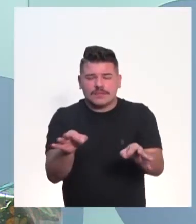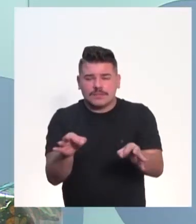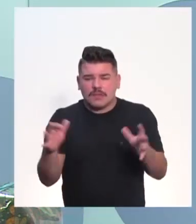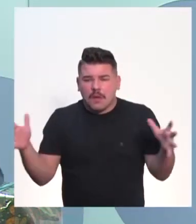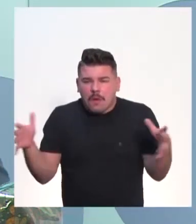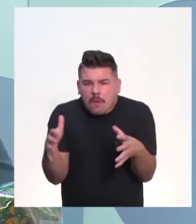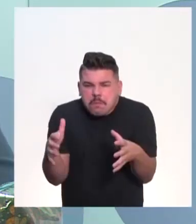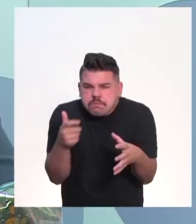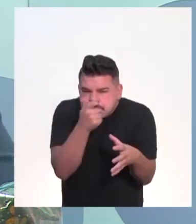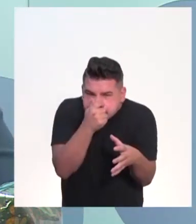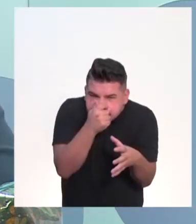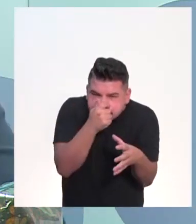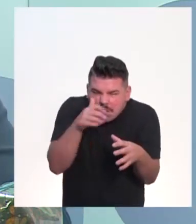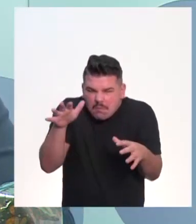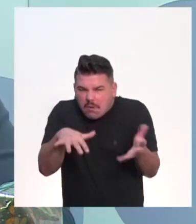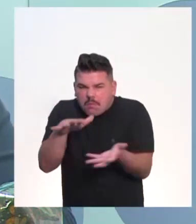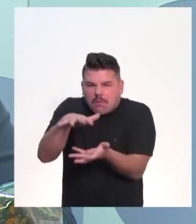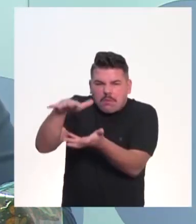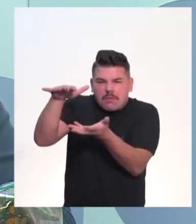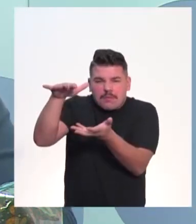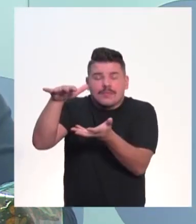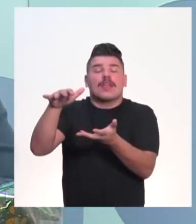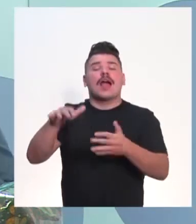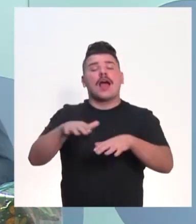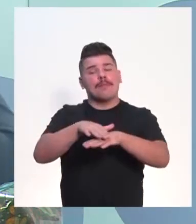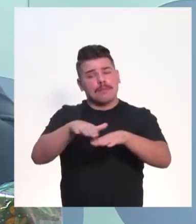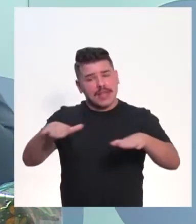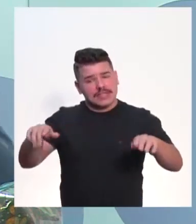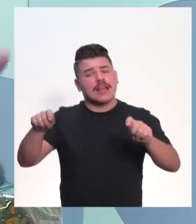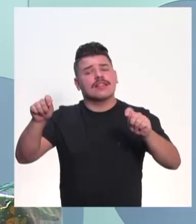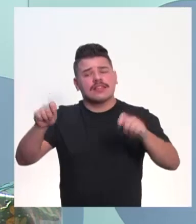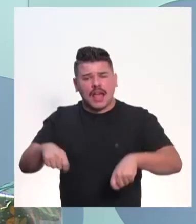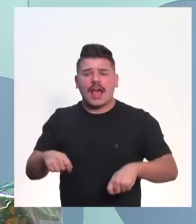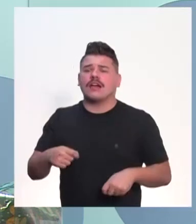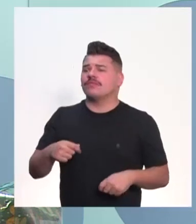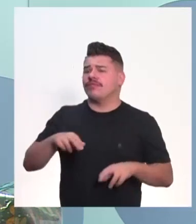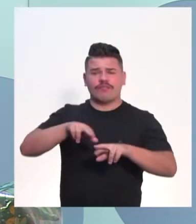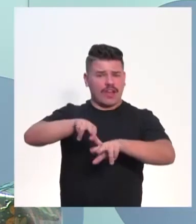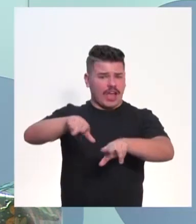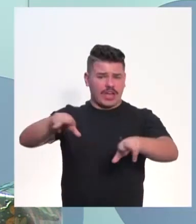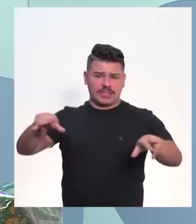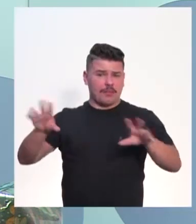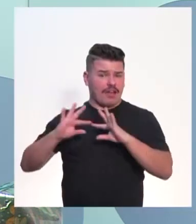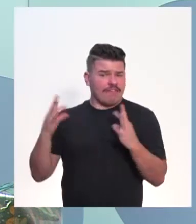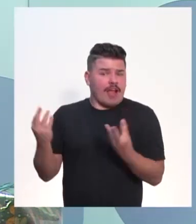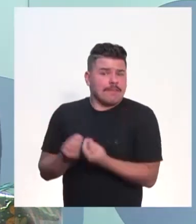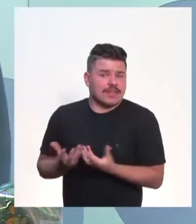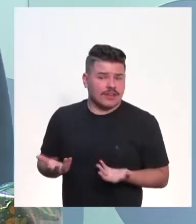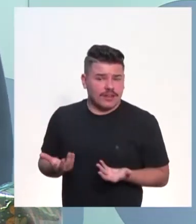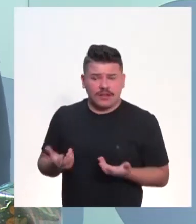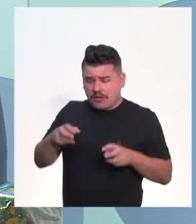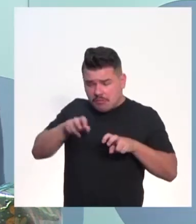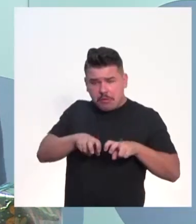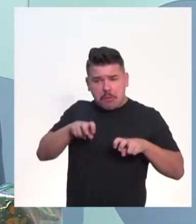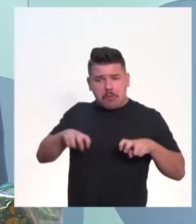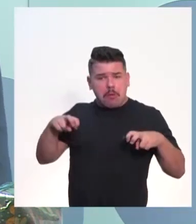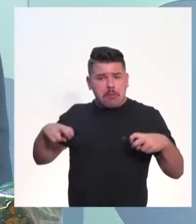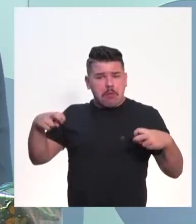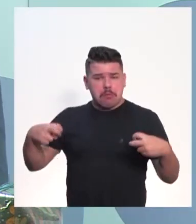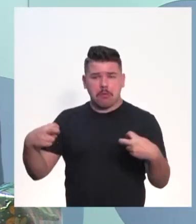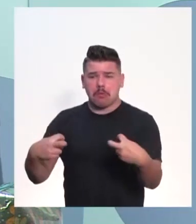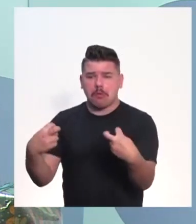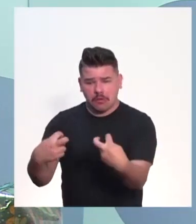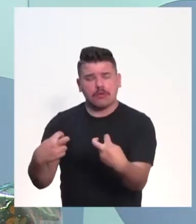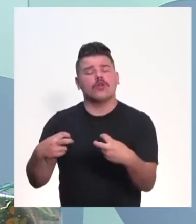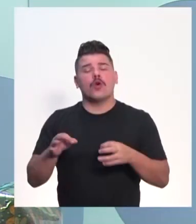abarrotado. Eu posso compartilhar essa mesma mesa com um monte de pessoas na minha casa. Se eu não tenho espaço, a gente vai ter